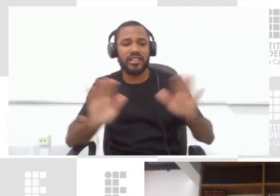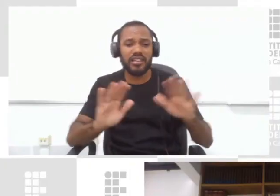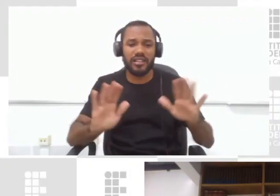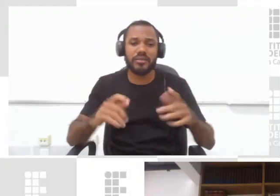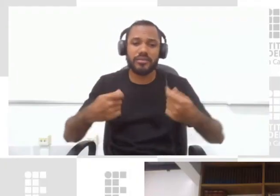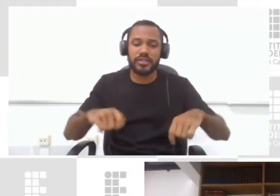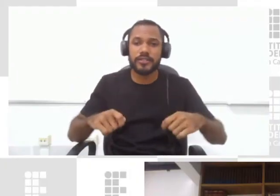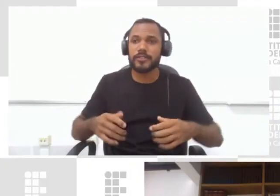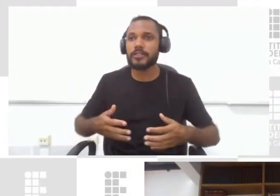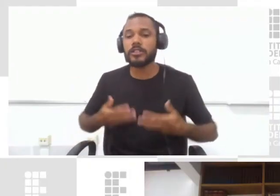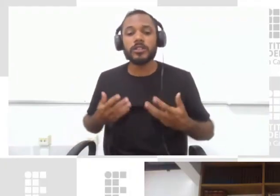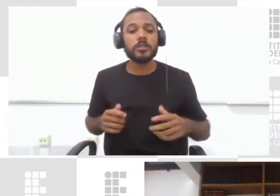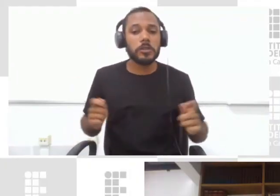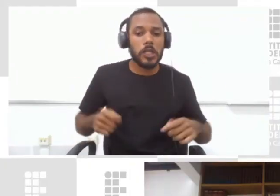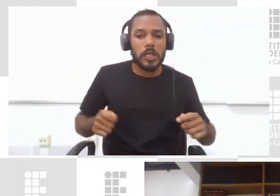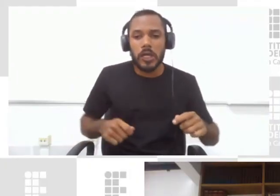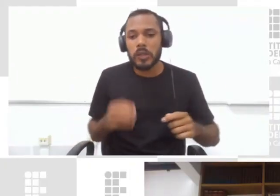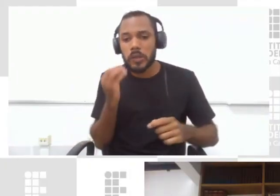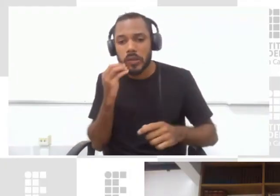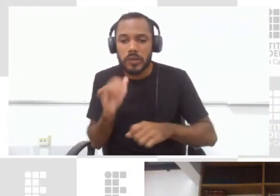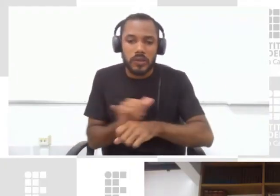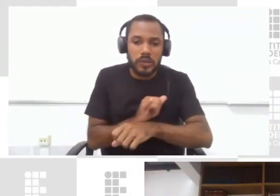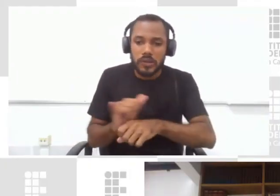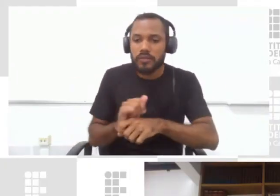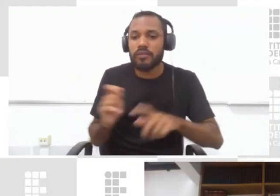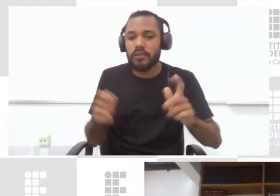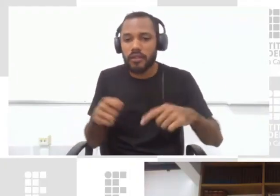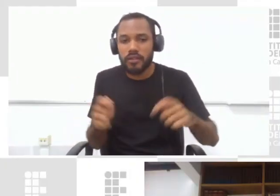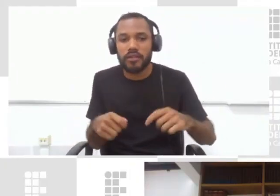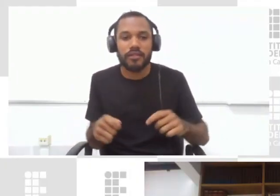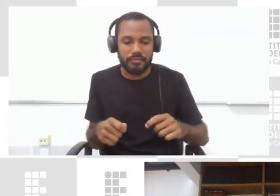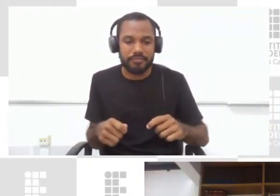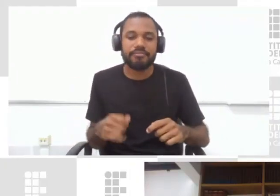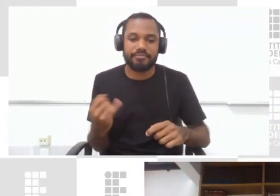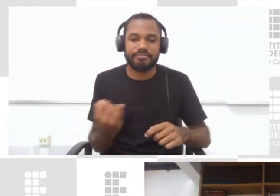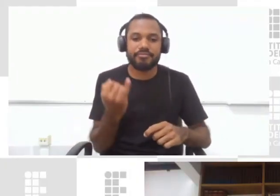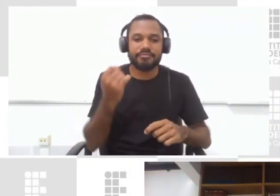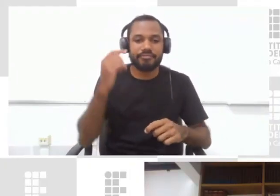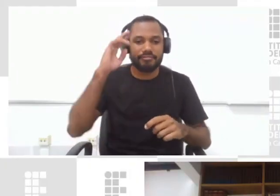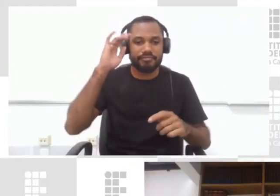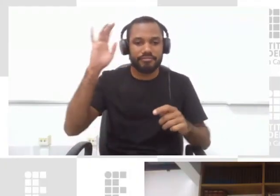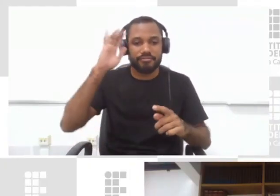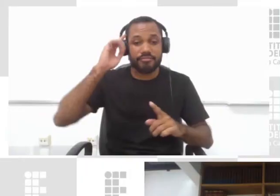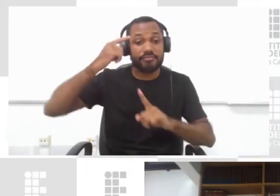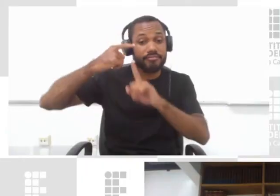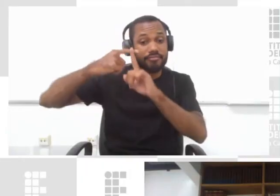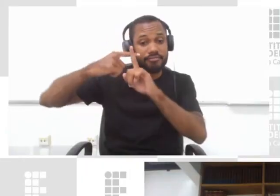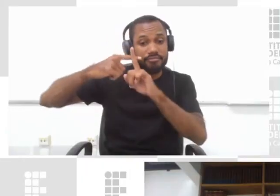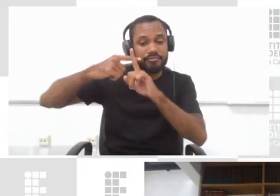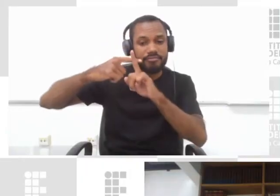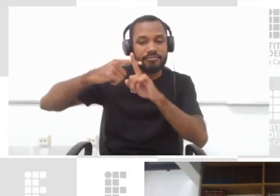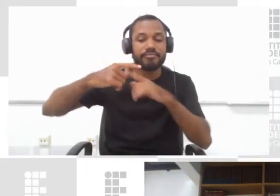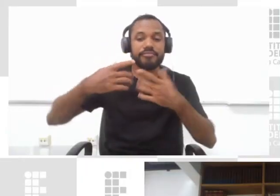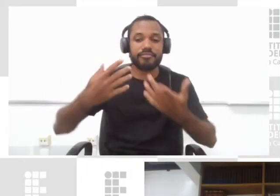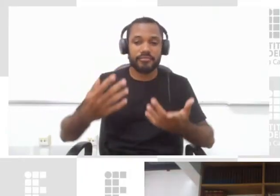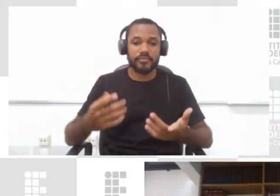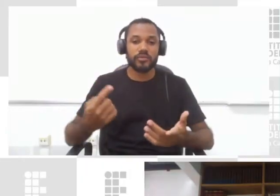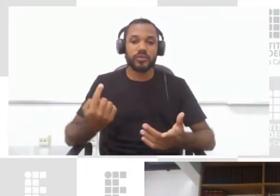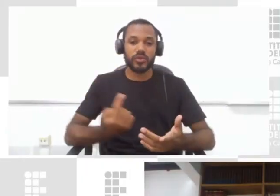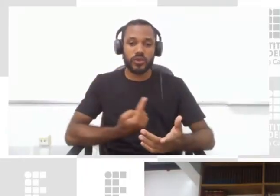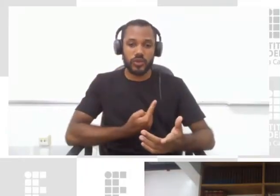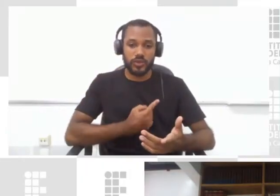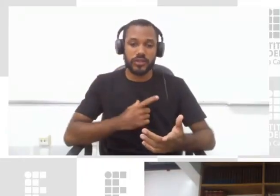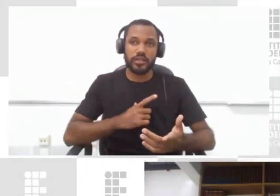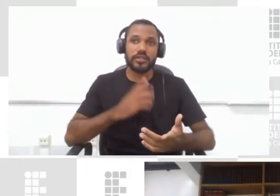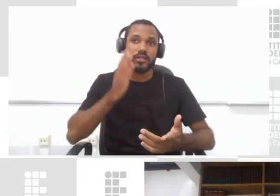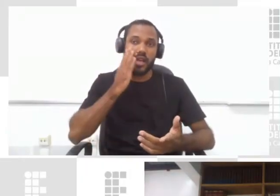a pior solução possível. O que a gente tem que pensar é que, efetivamente, nós estamos dentro de um futuro que